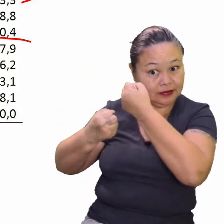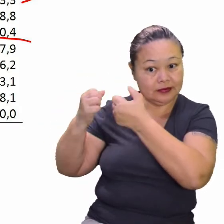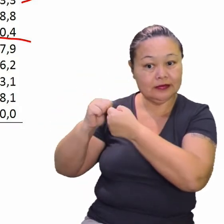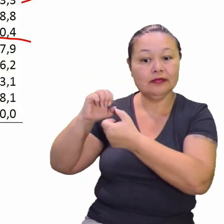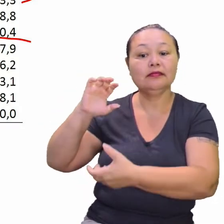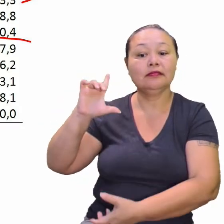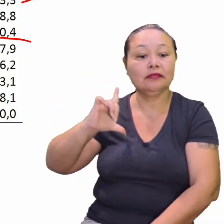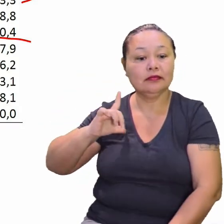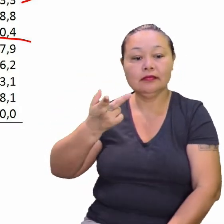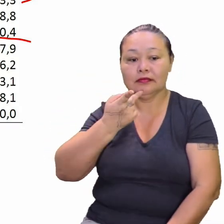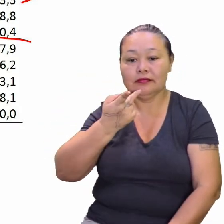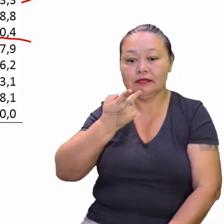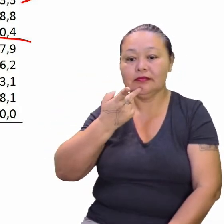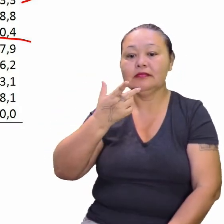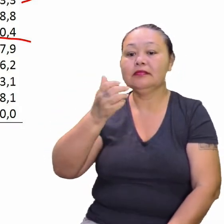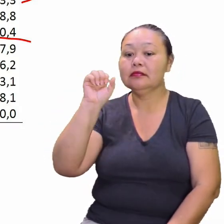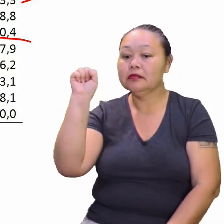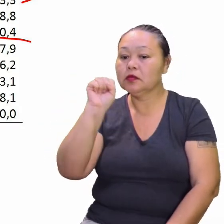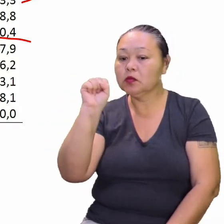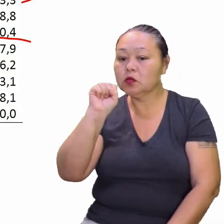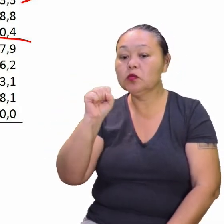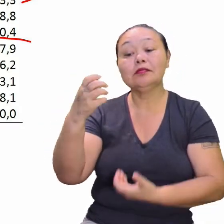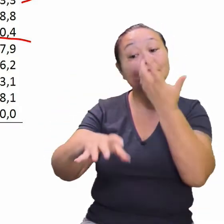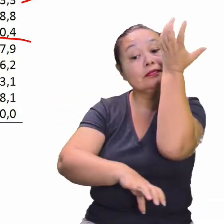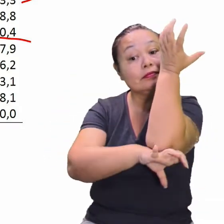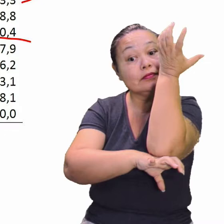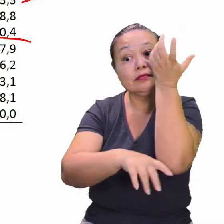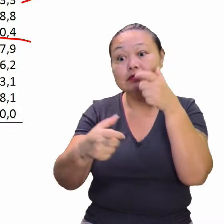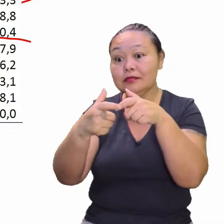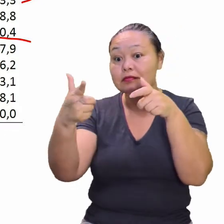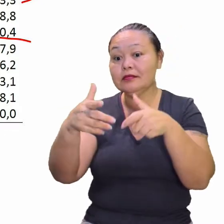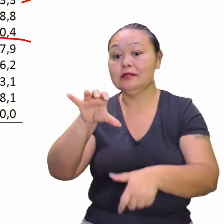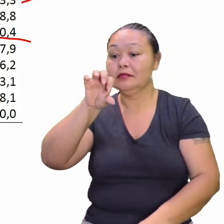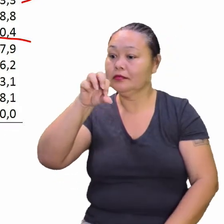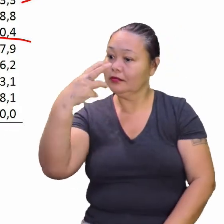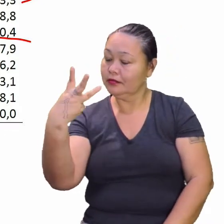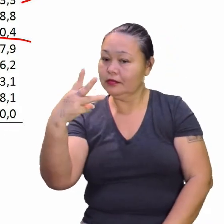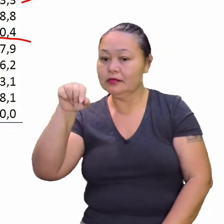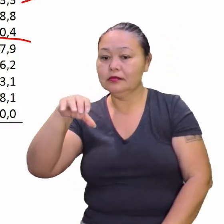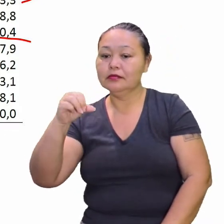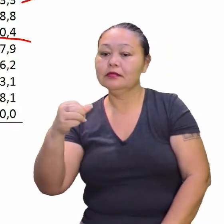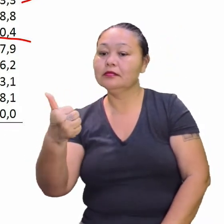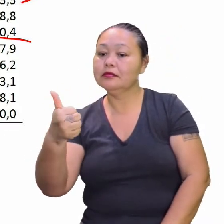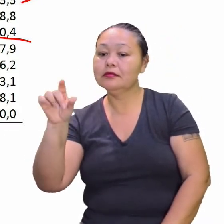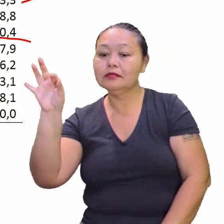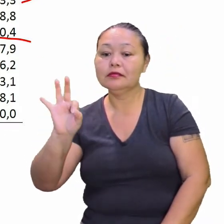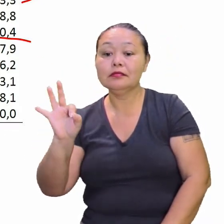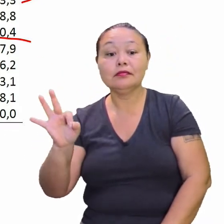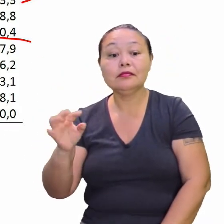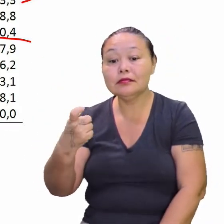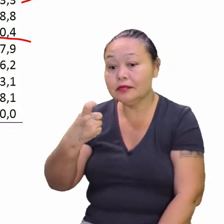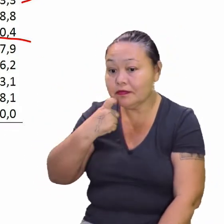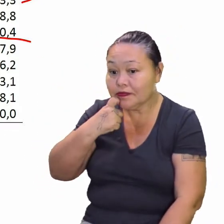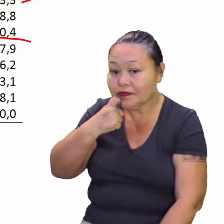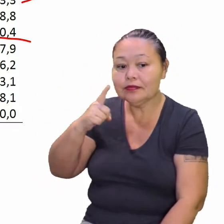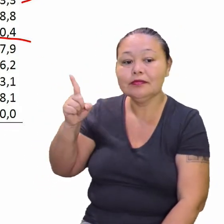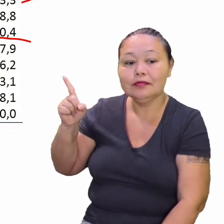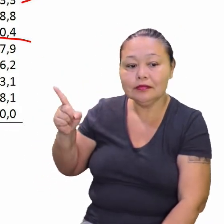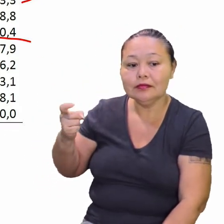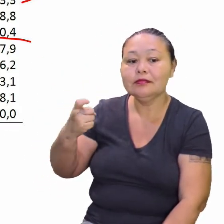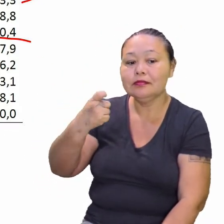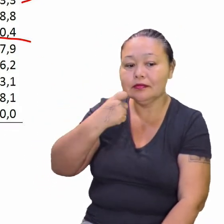Também 80%, o leite, como falamos, 88%. O abacaxi é o maior, com 93,1%. E o peixe também